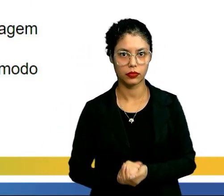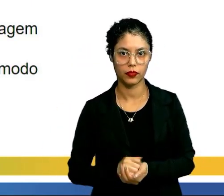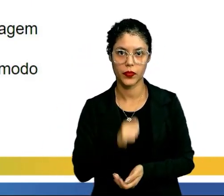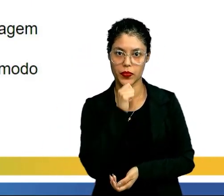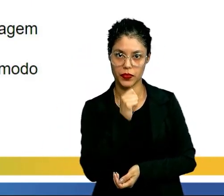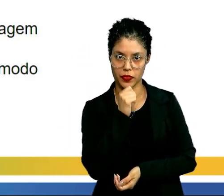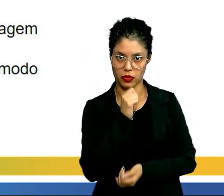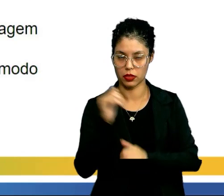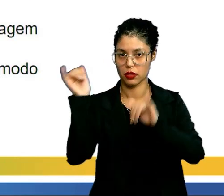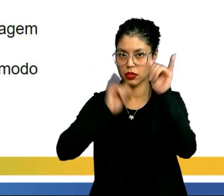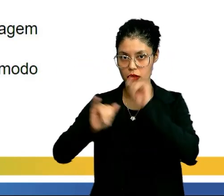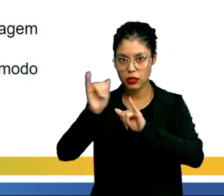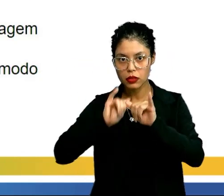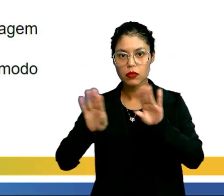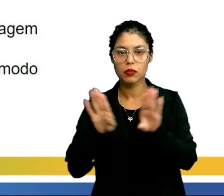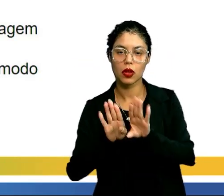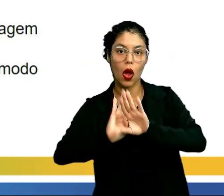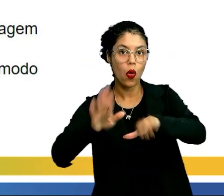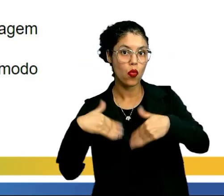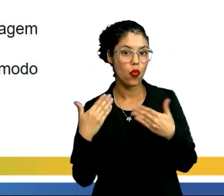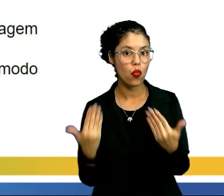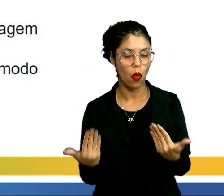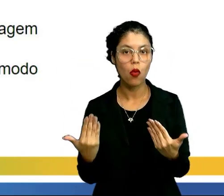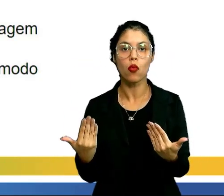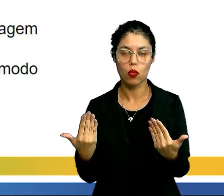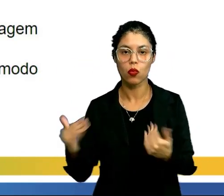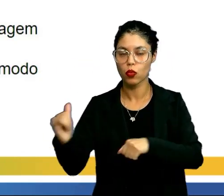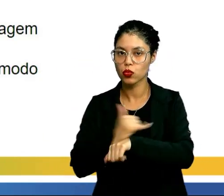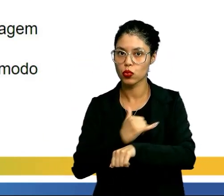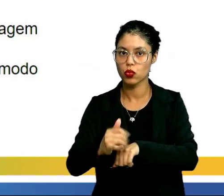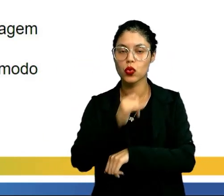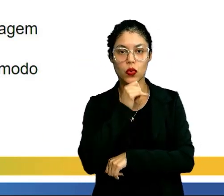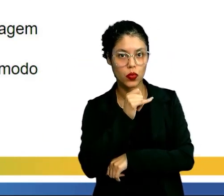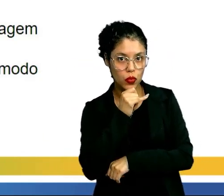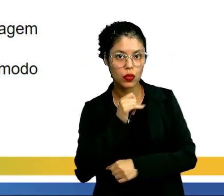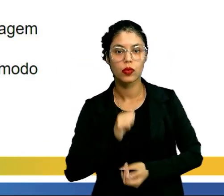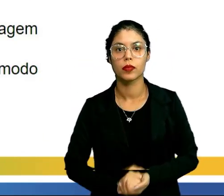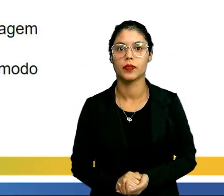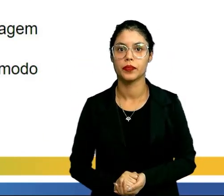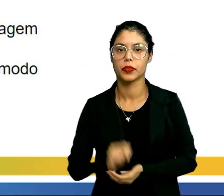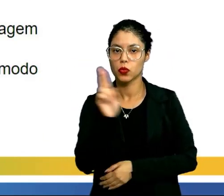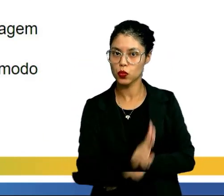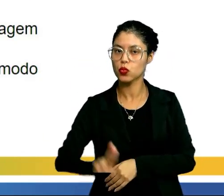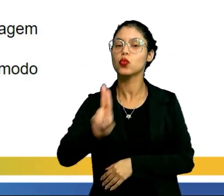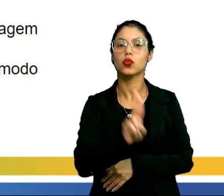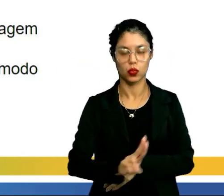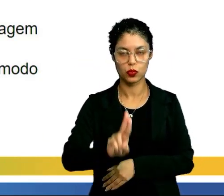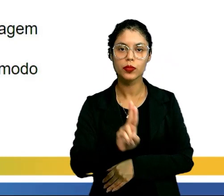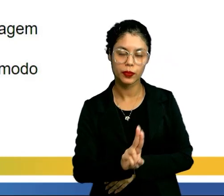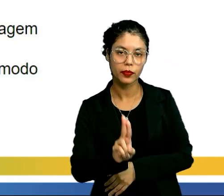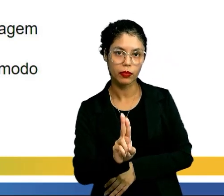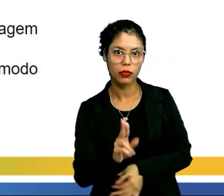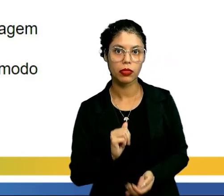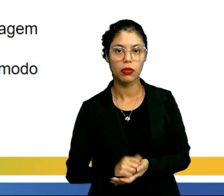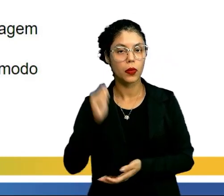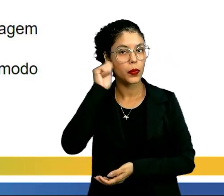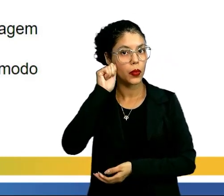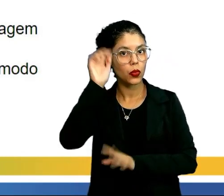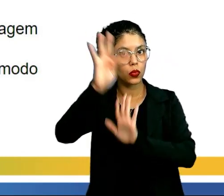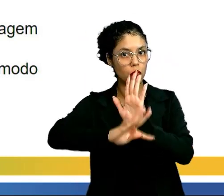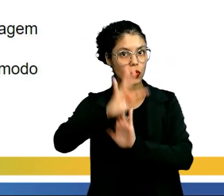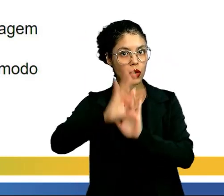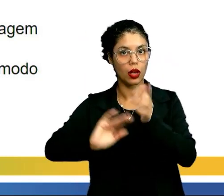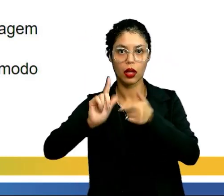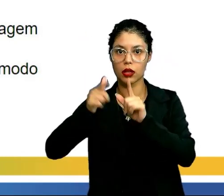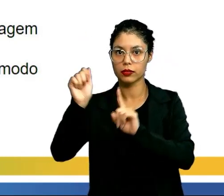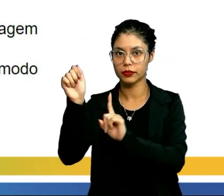argumentativa aí neste infográfico. Qual foi a estratégia argumentativa utilizada aí pelo autor do texto.